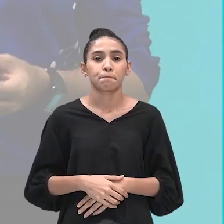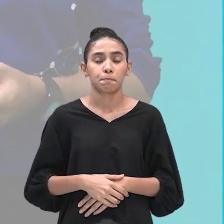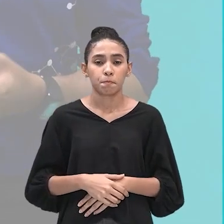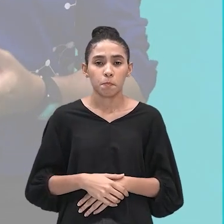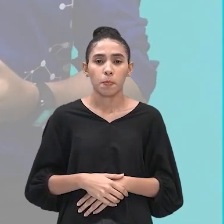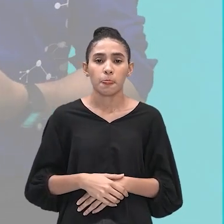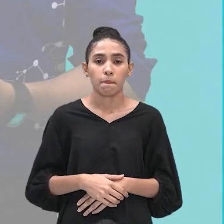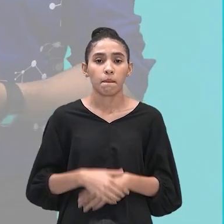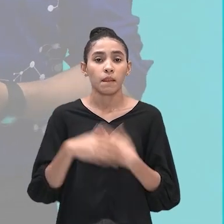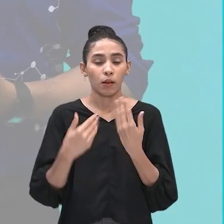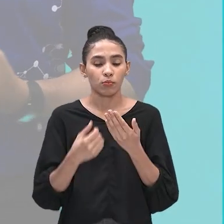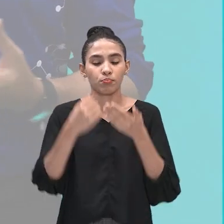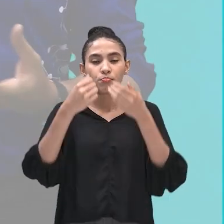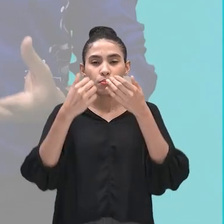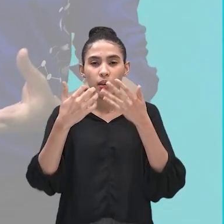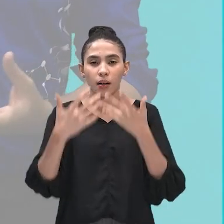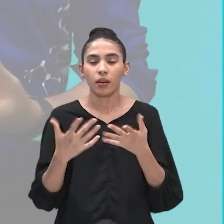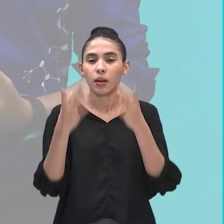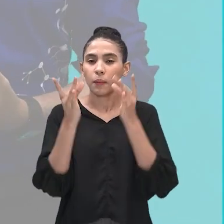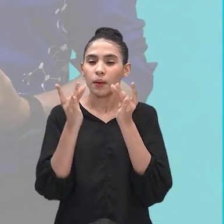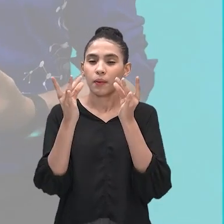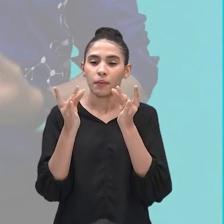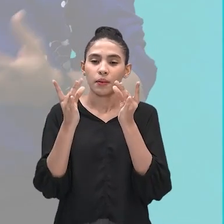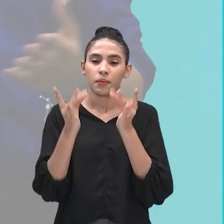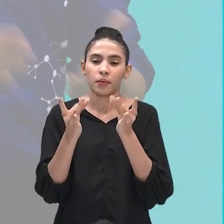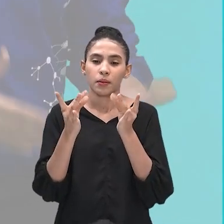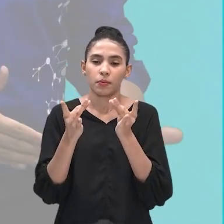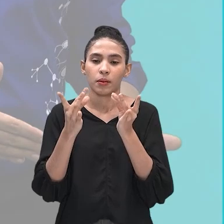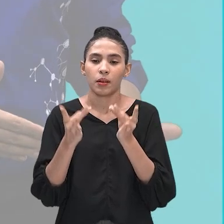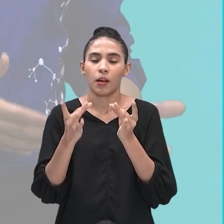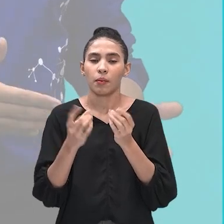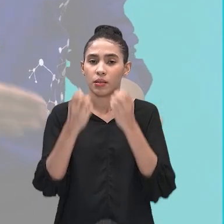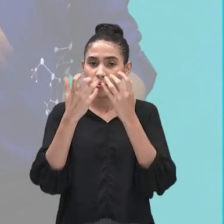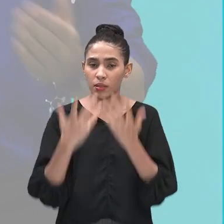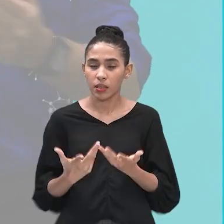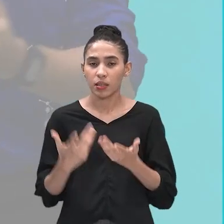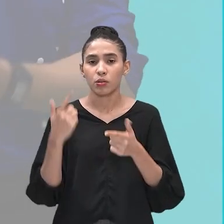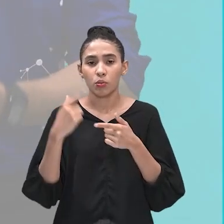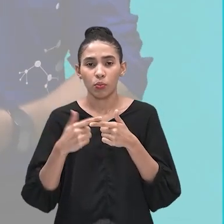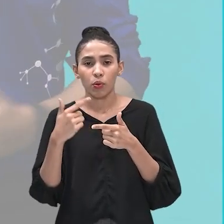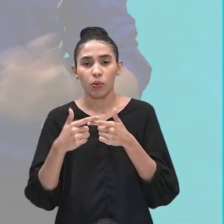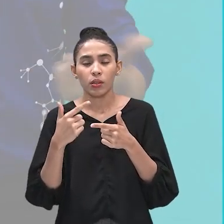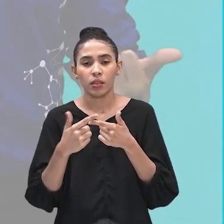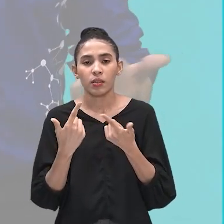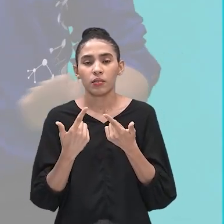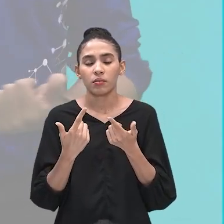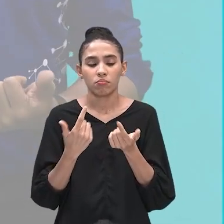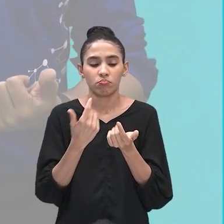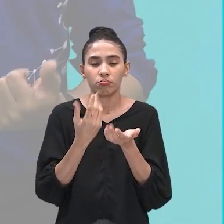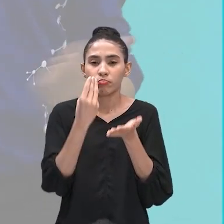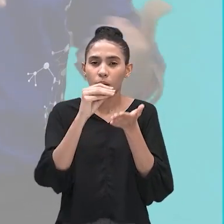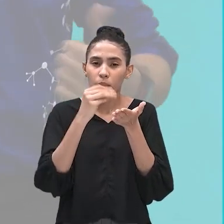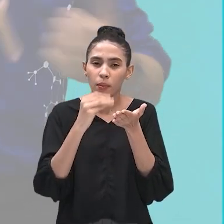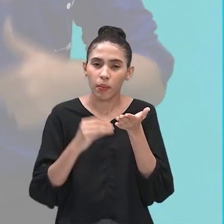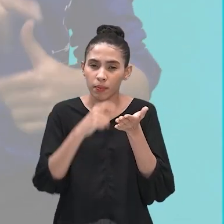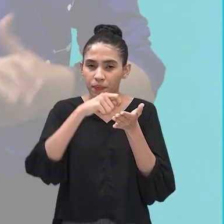ali expondo esses fatos, né, explicando o que levou ele a escrever, o Luiz lá, né, que é